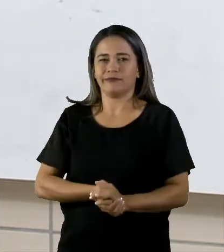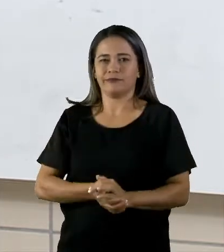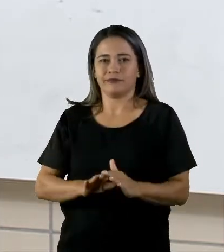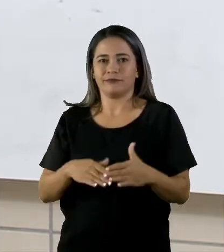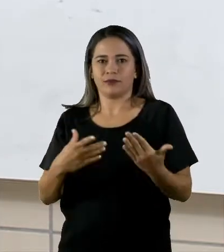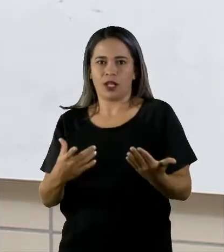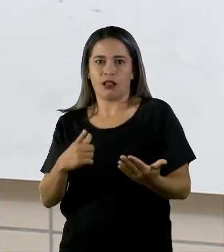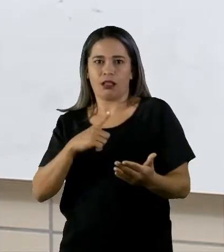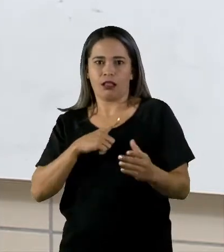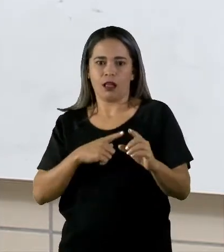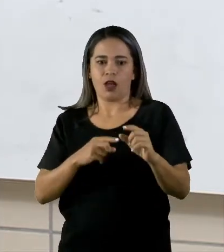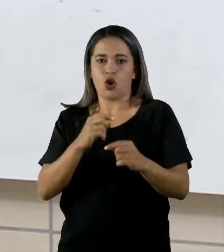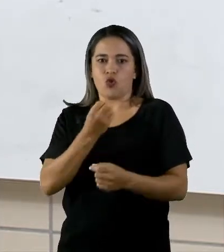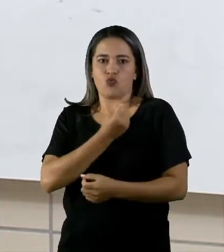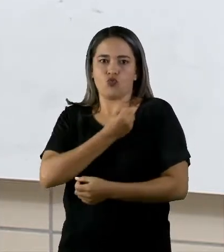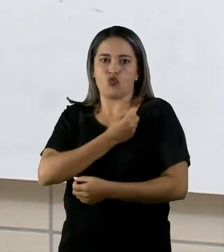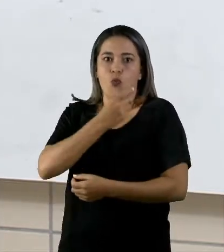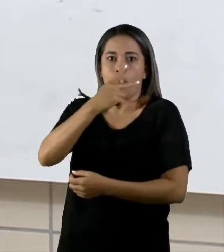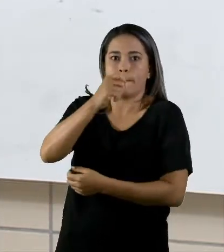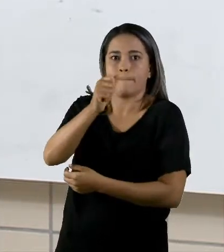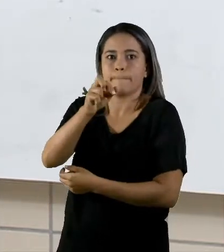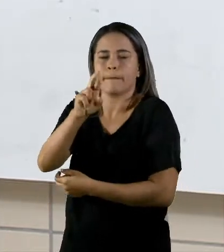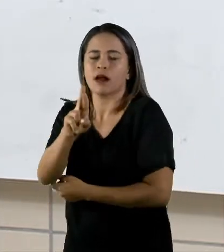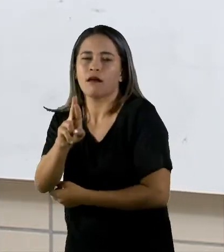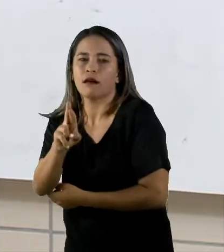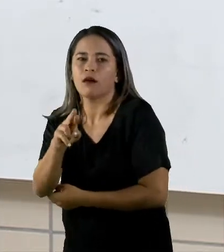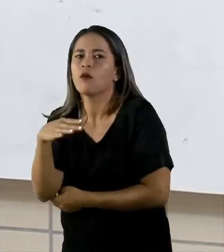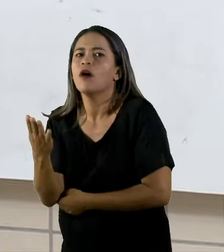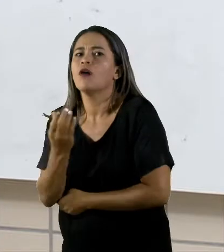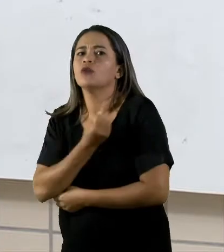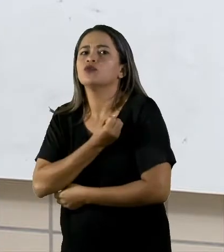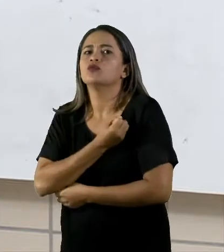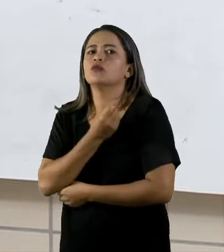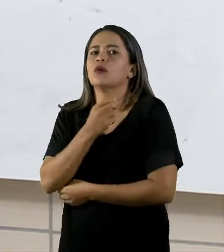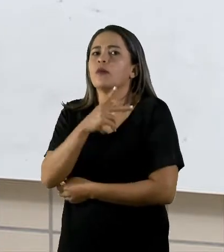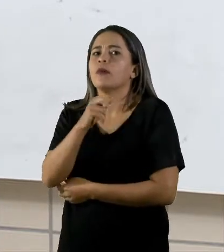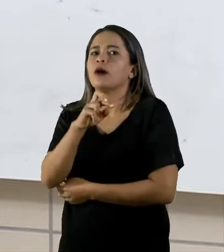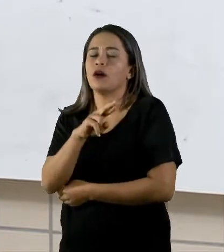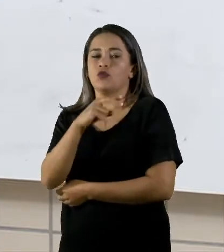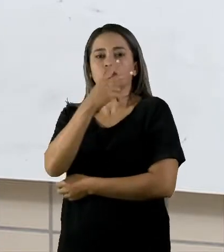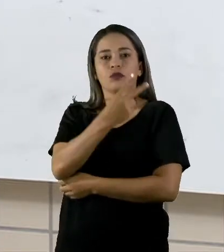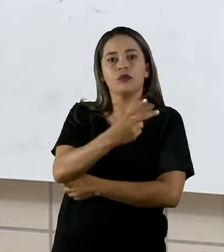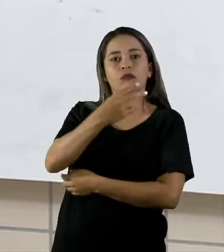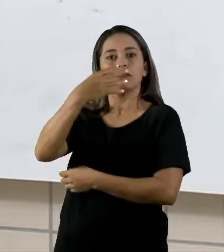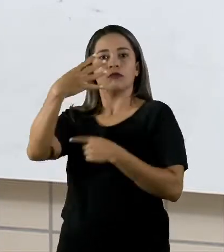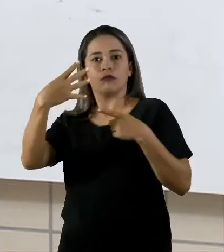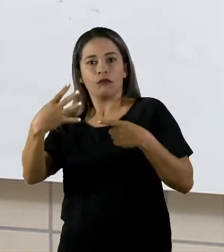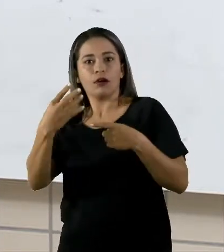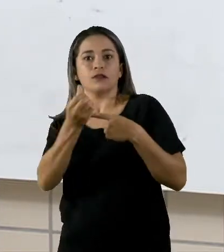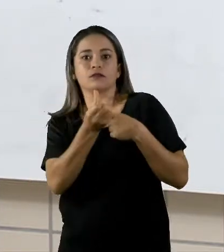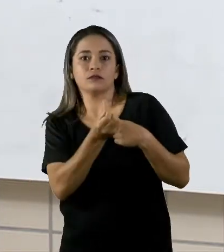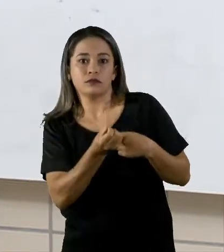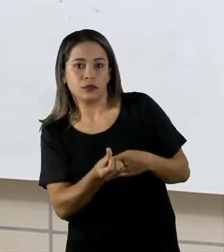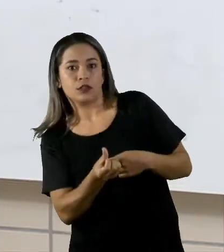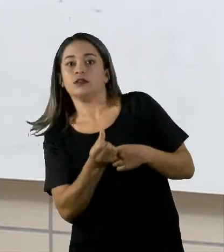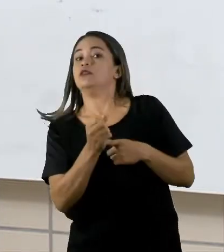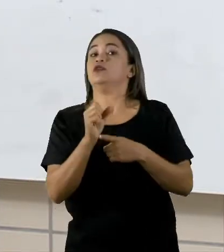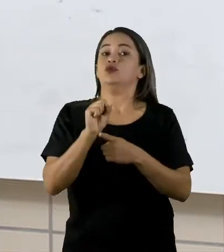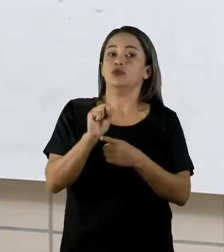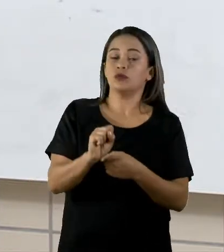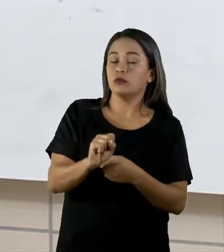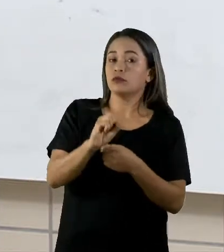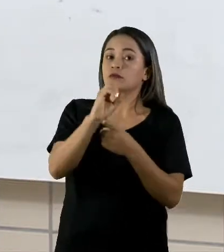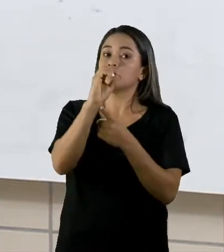em números pares, quais são os números pares, hein? O 2, o 4, o 6, o 8,